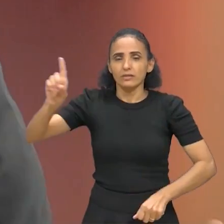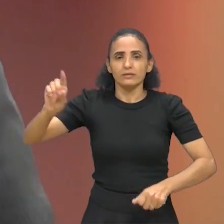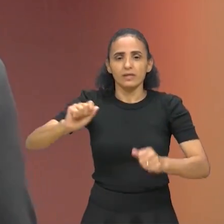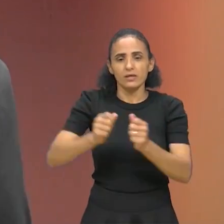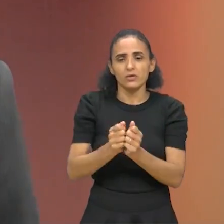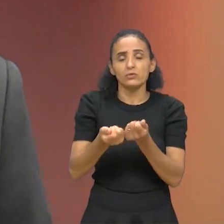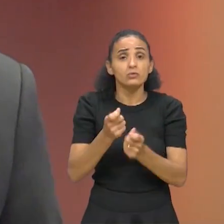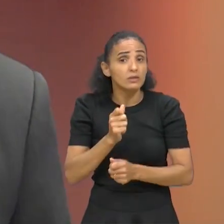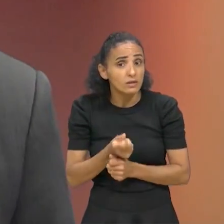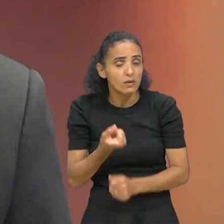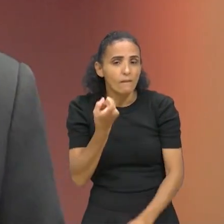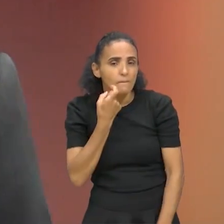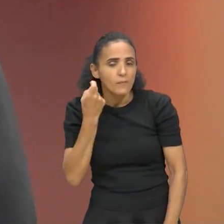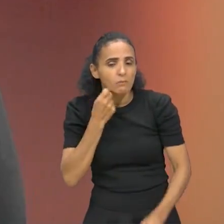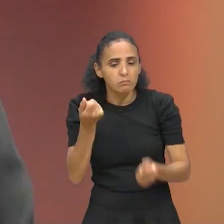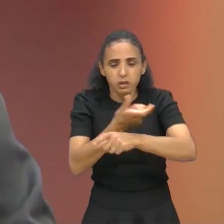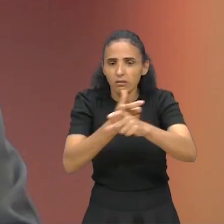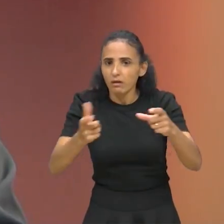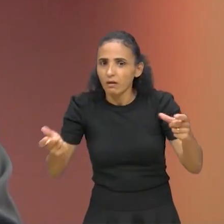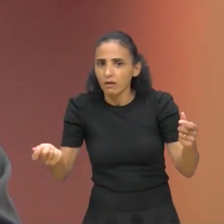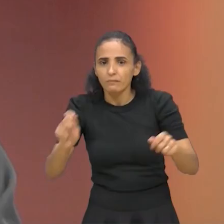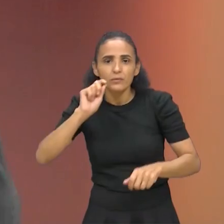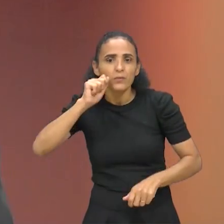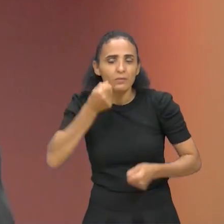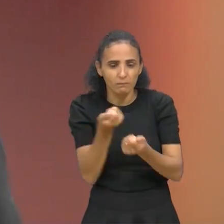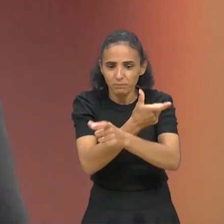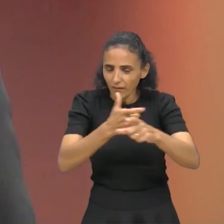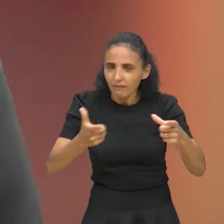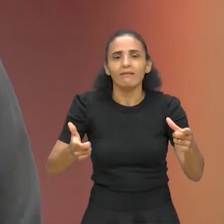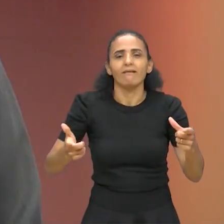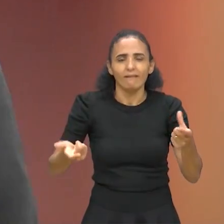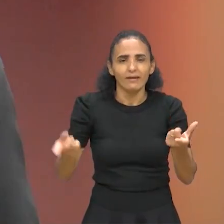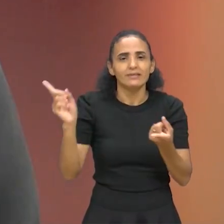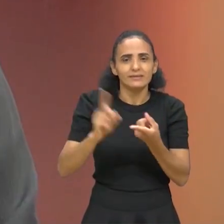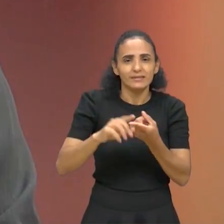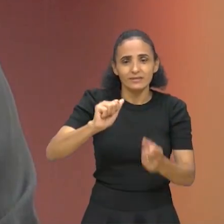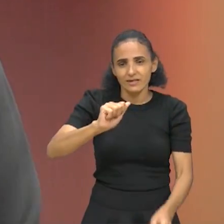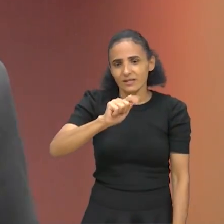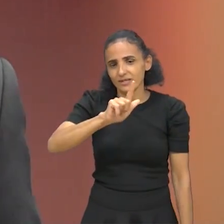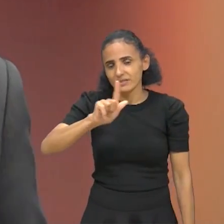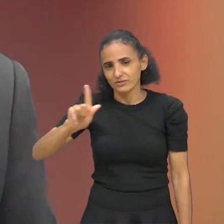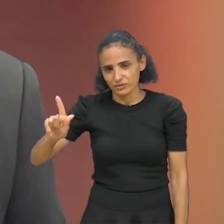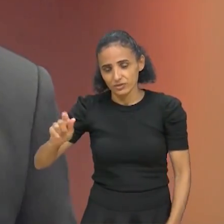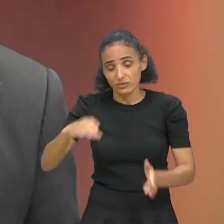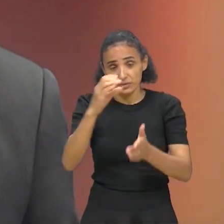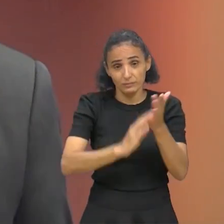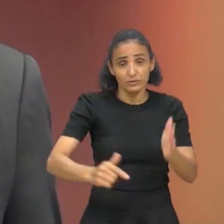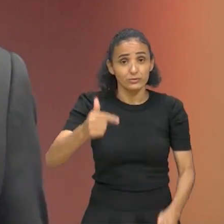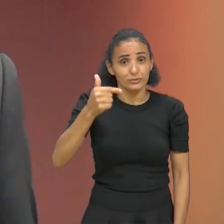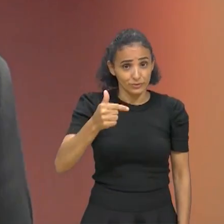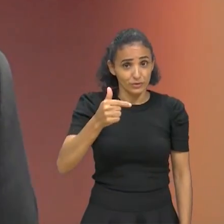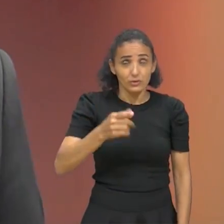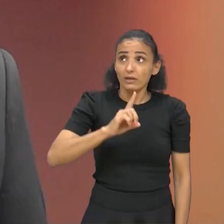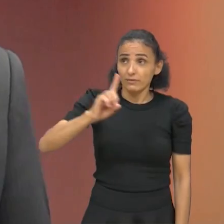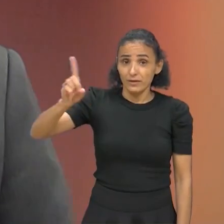e peixes. O Senhor é aquele que a Bíblia diz em Ageu, no capítulo 2, que ele é o dono